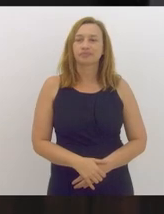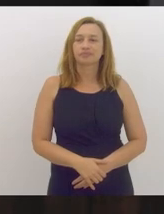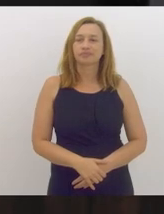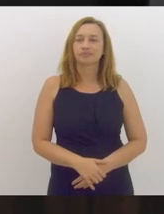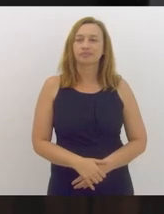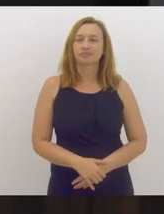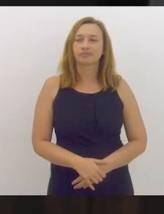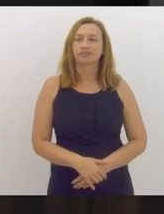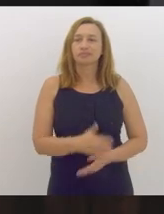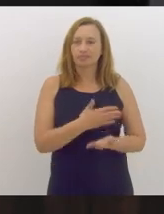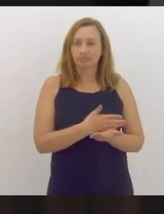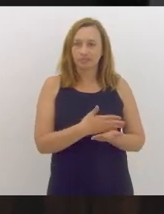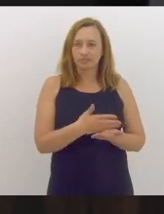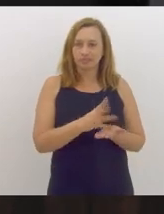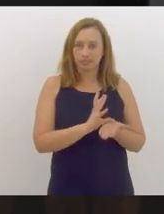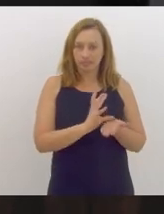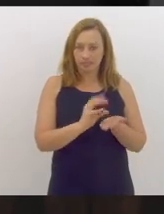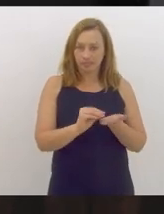Vamos à pauta.